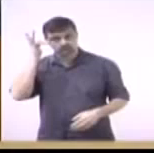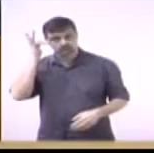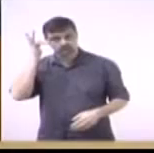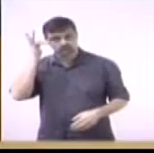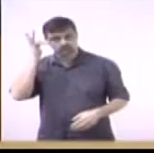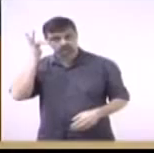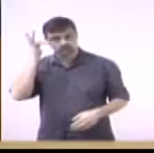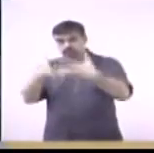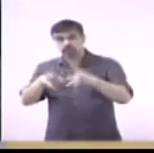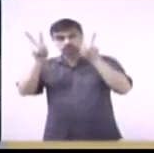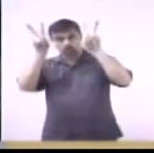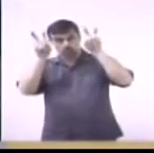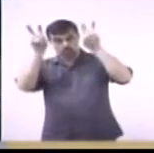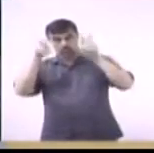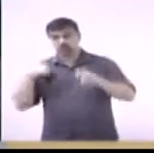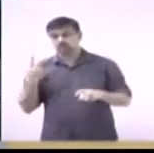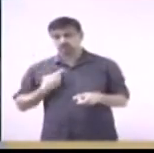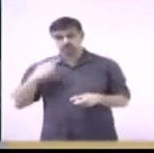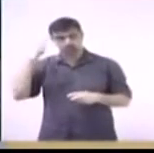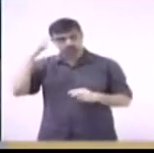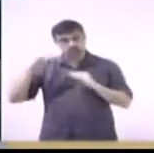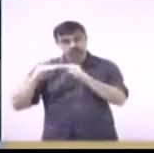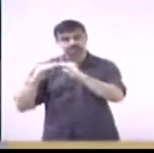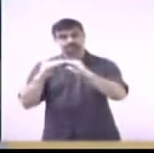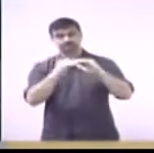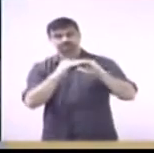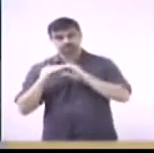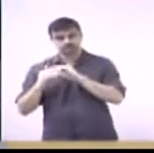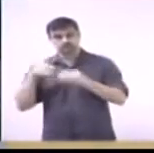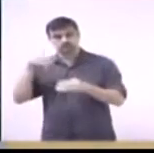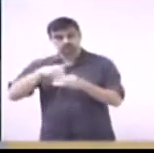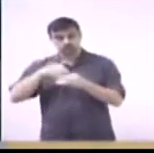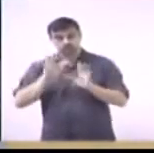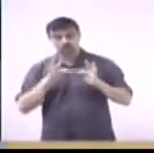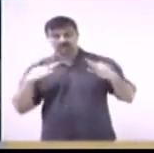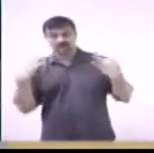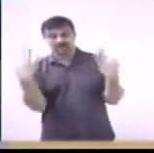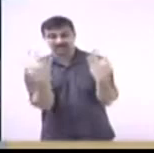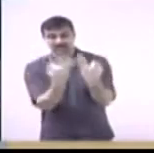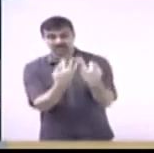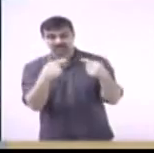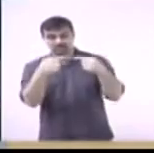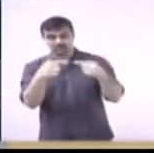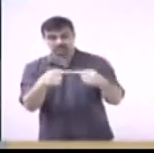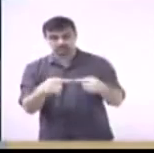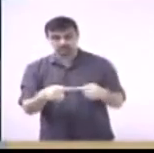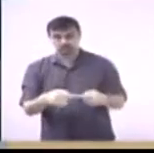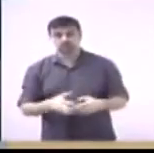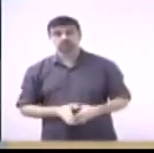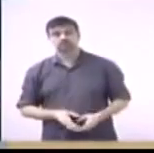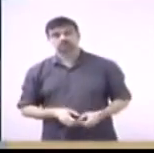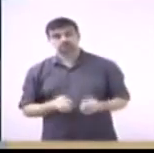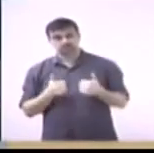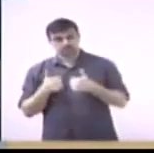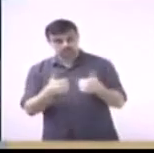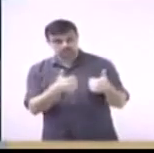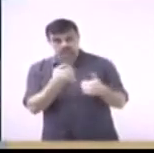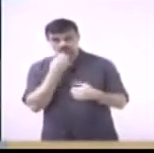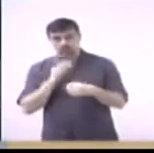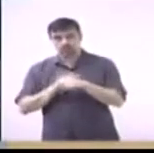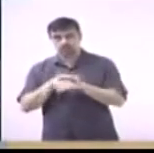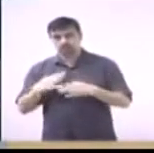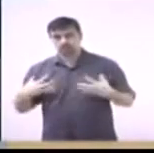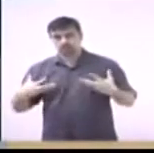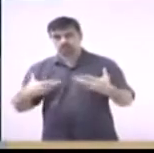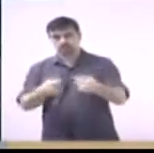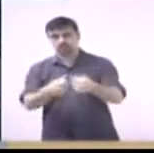bem o assunto, e é isso daí. E o nosso voto é favorável à família e não à ideologia de gênero, tá bom? Muito obrigado, boa noite a